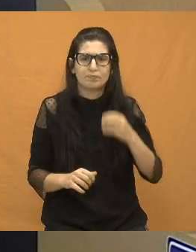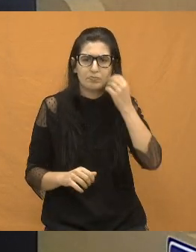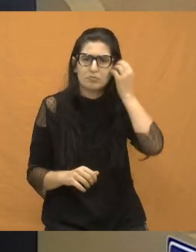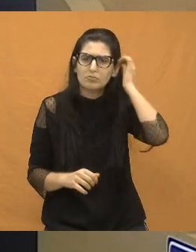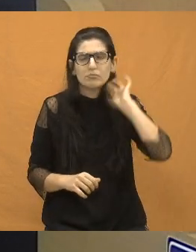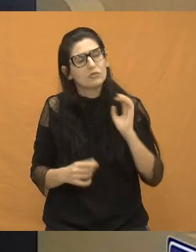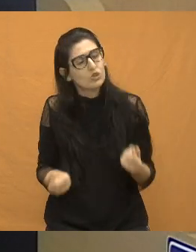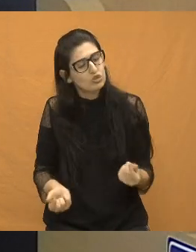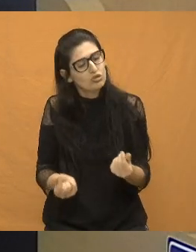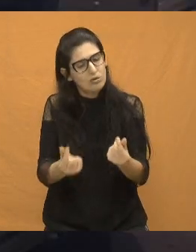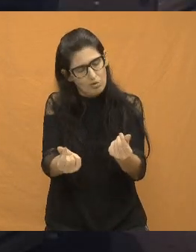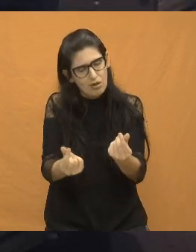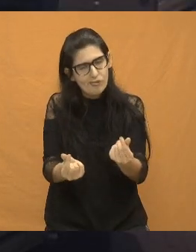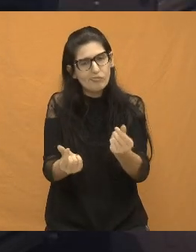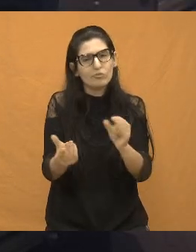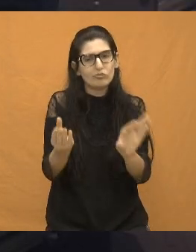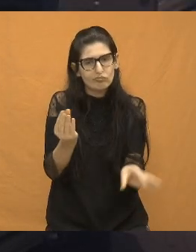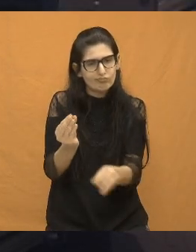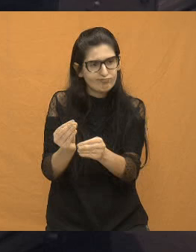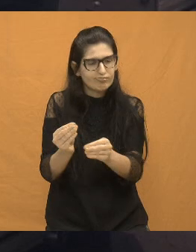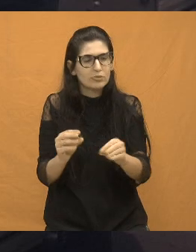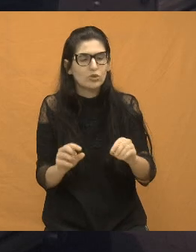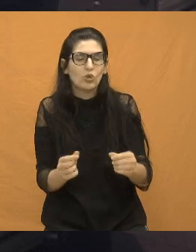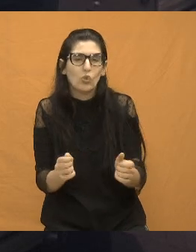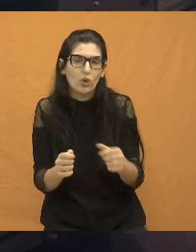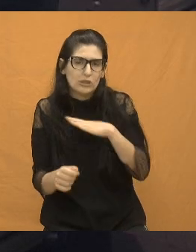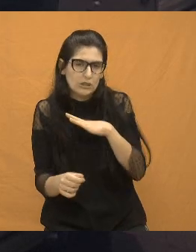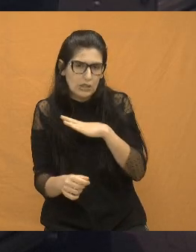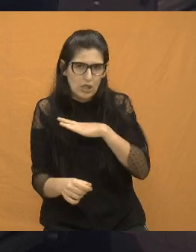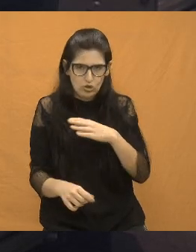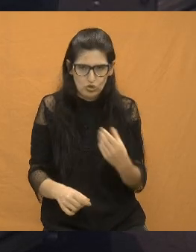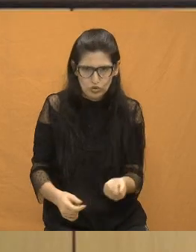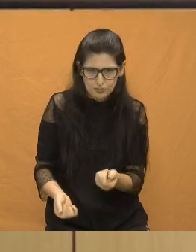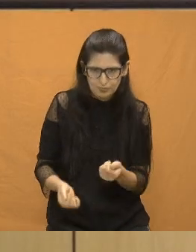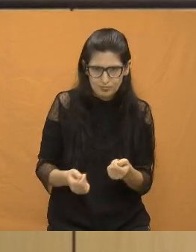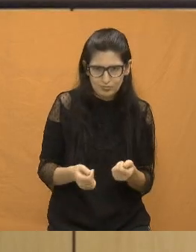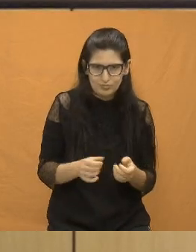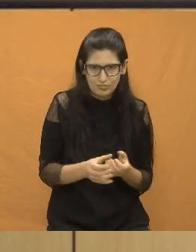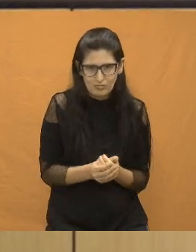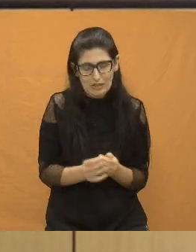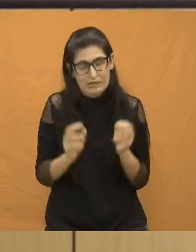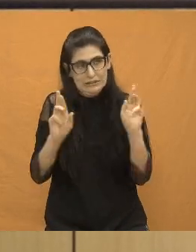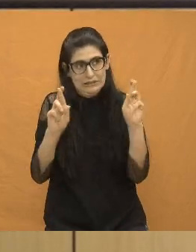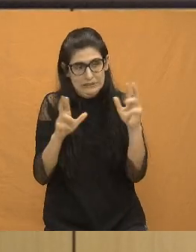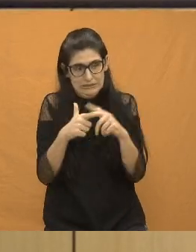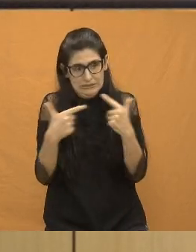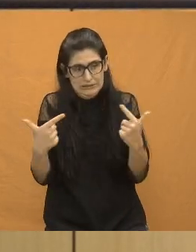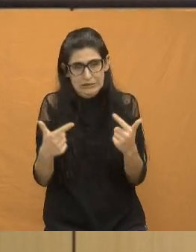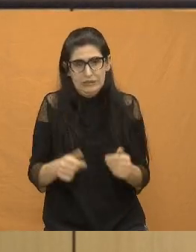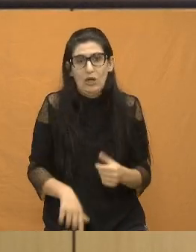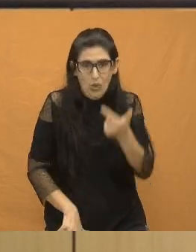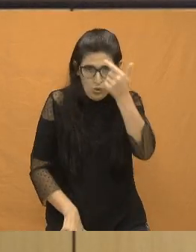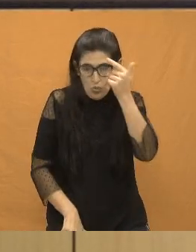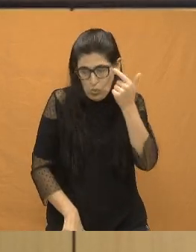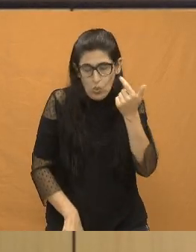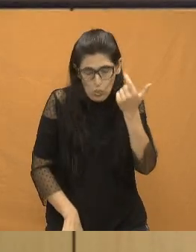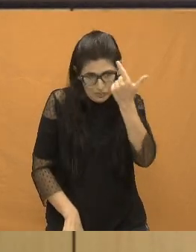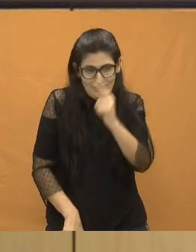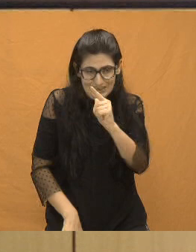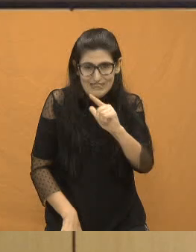município. Eu, particularmente, vereadora, eu tenho muita esperança que vai acontecer, porque o desenvolvimento